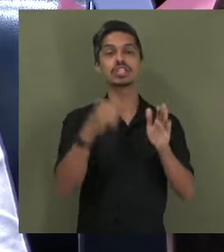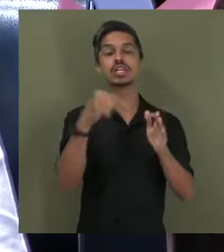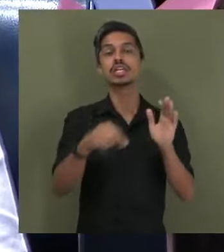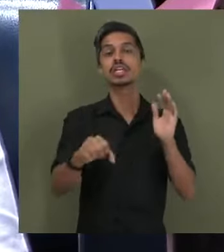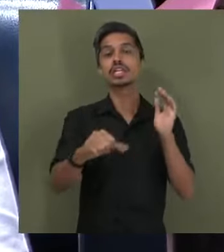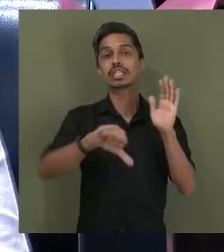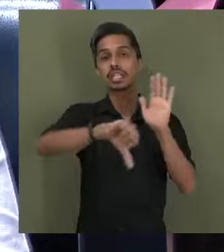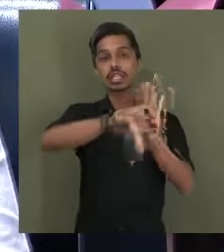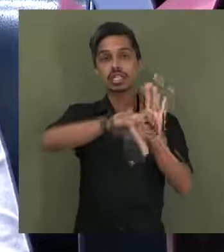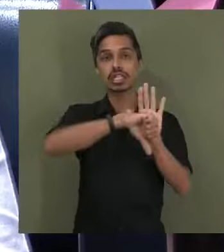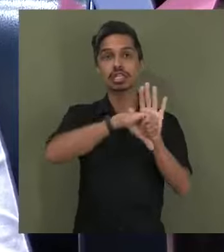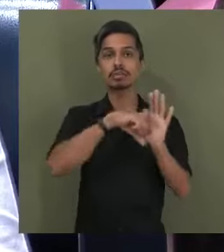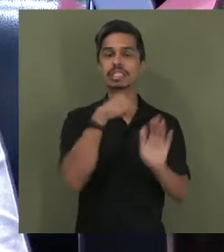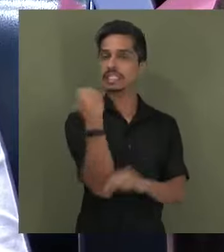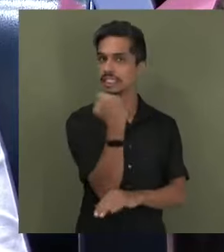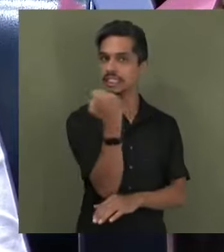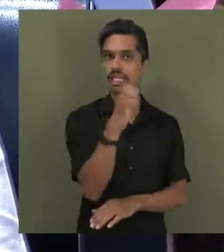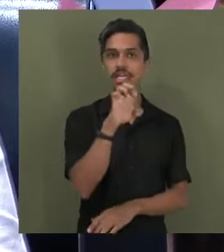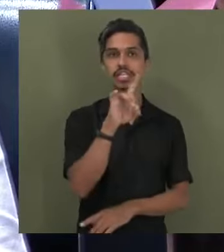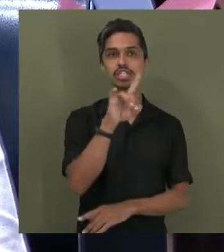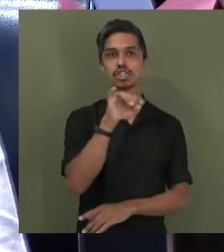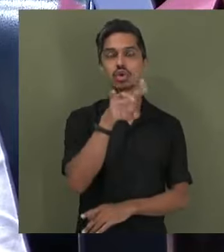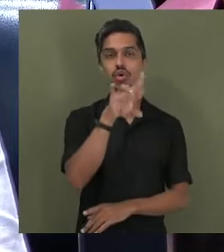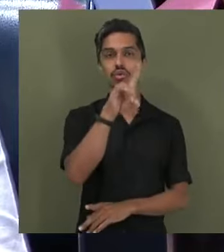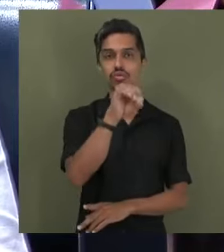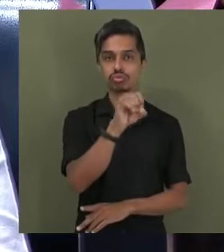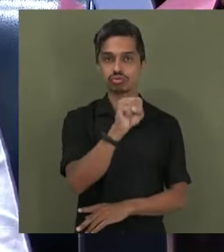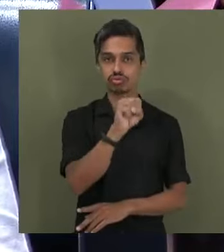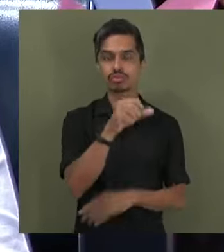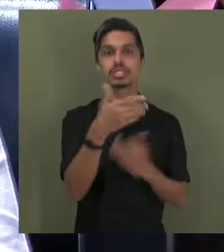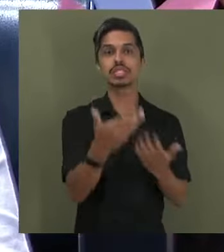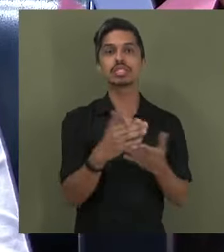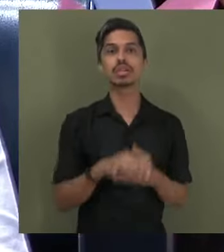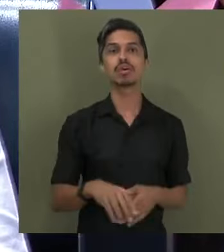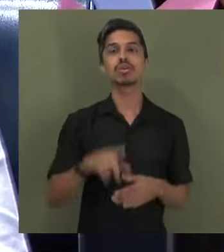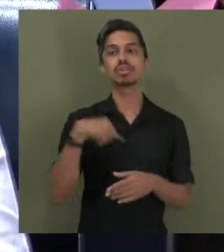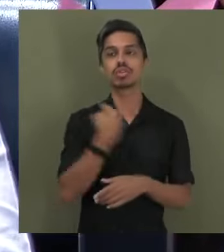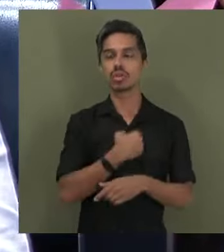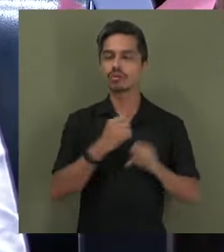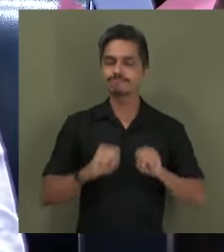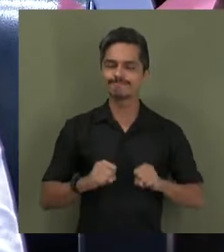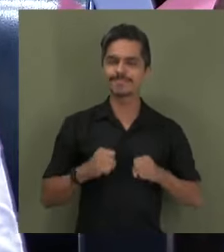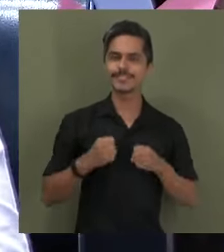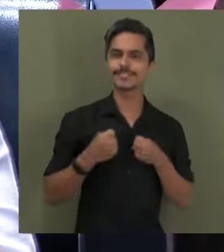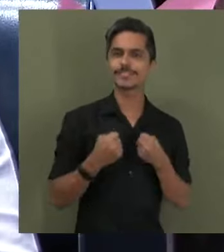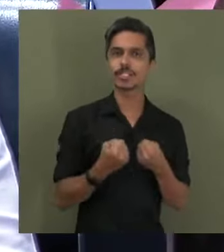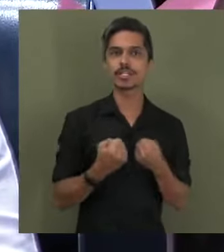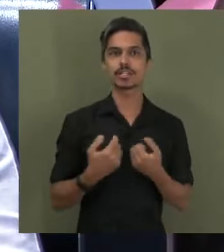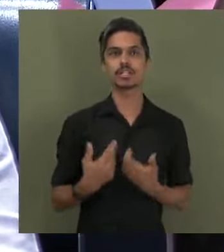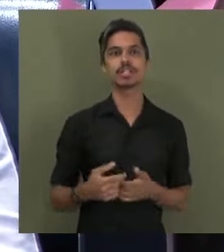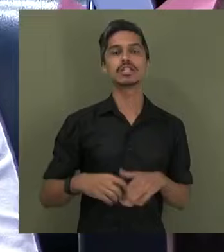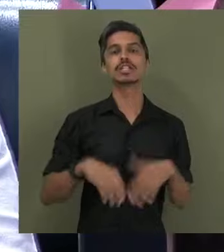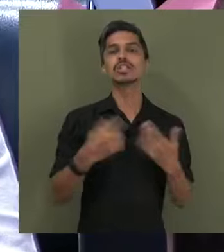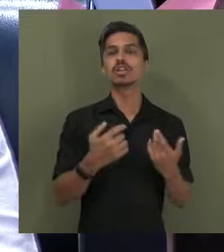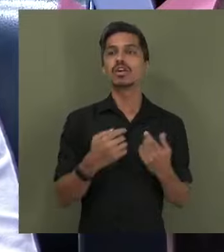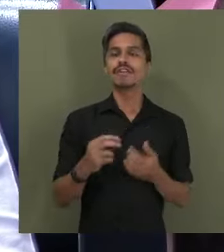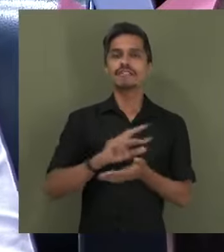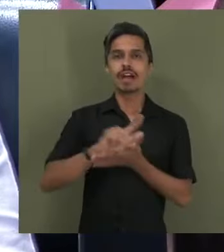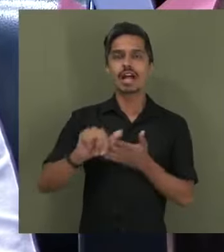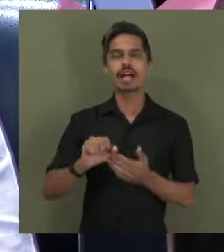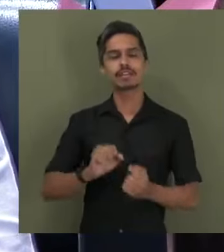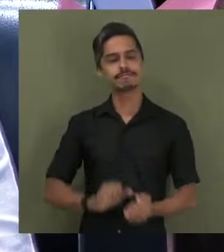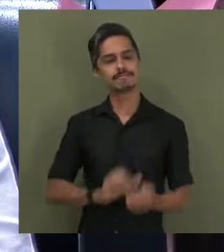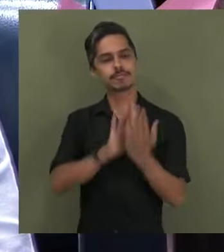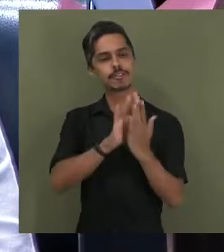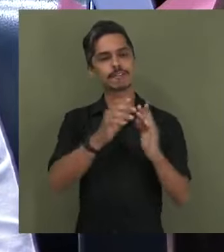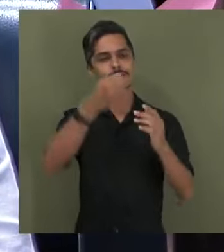então, somamos uma série de avanços no combate à violência contra as mulheres. E o